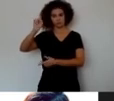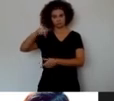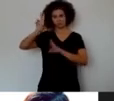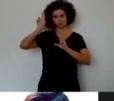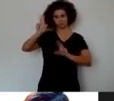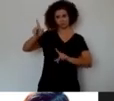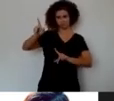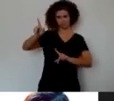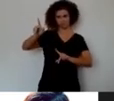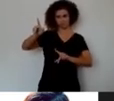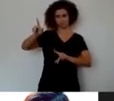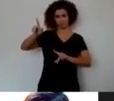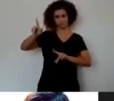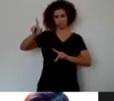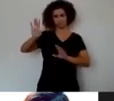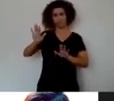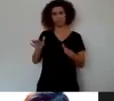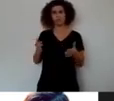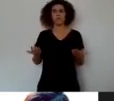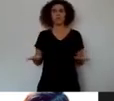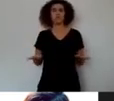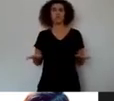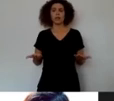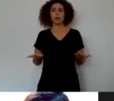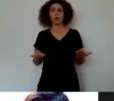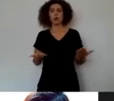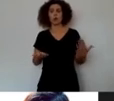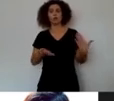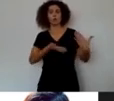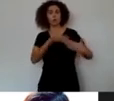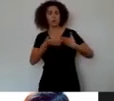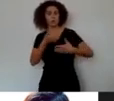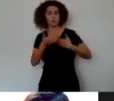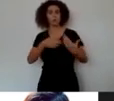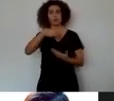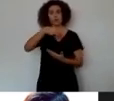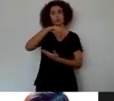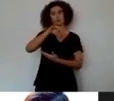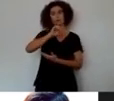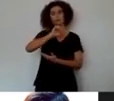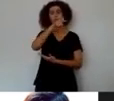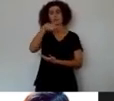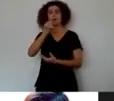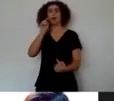diferente. Então, esse processo, essa coisa de missão, né? Que eles falam que é a